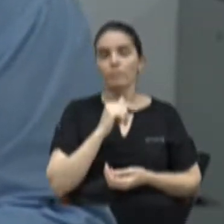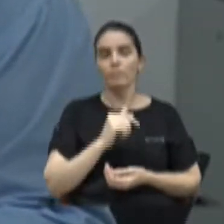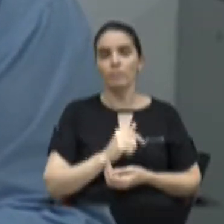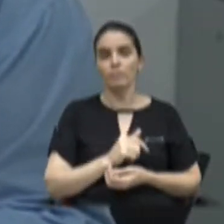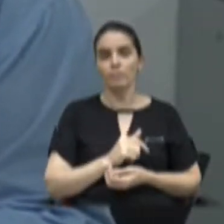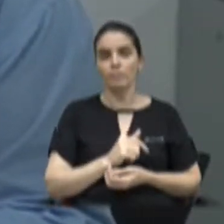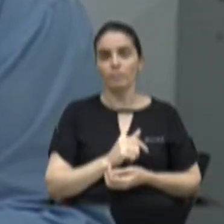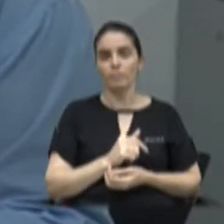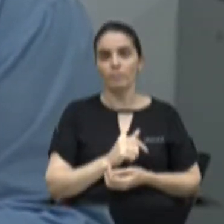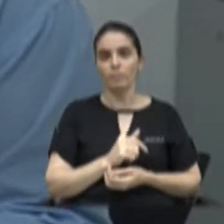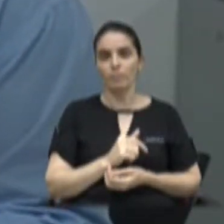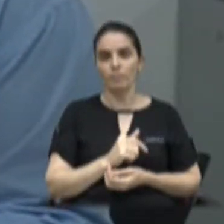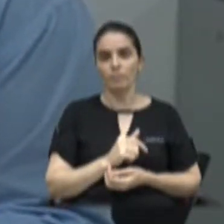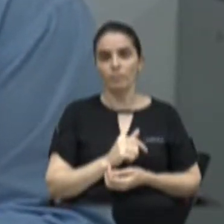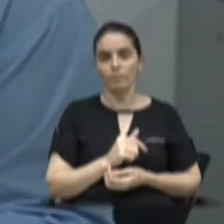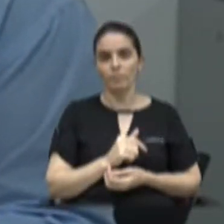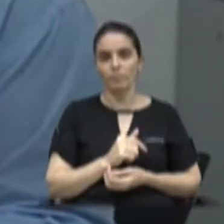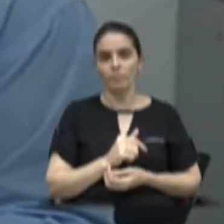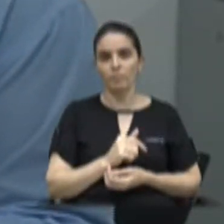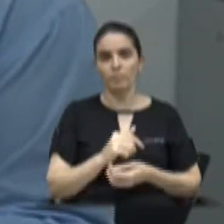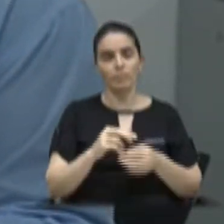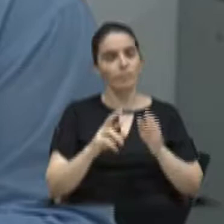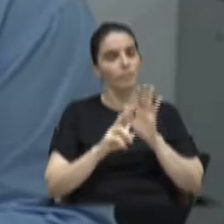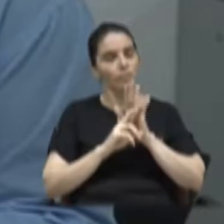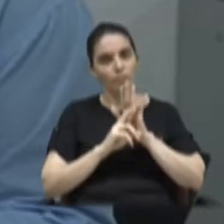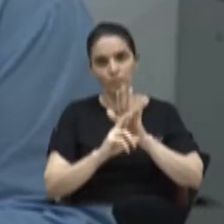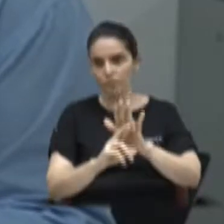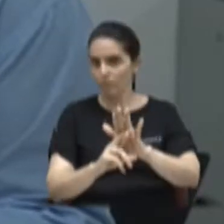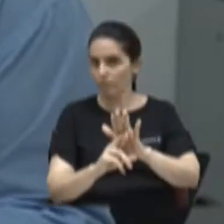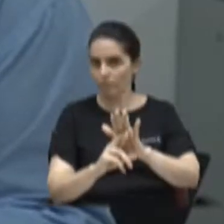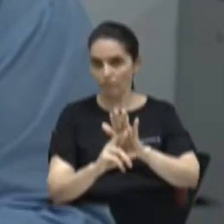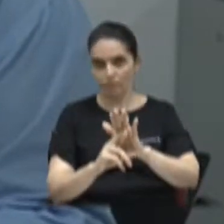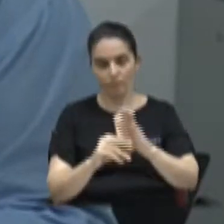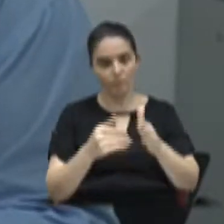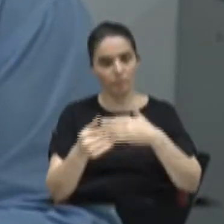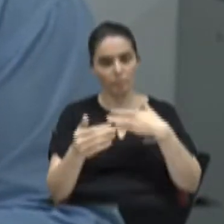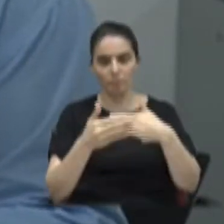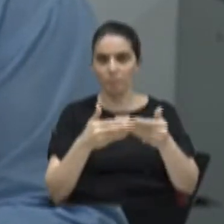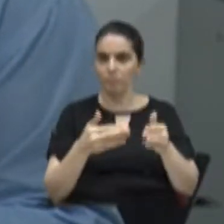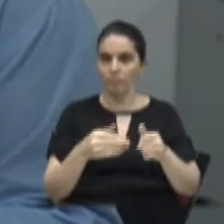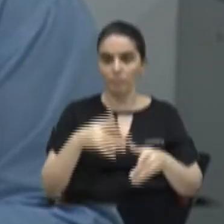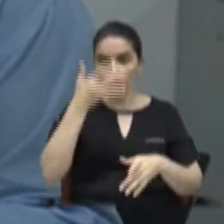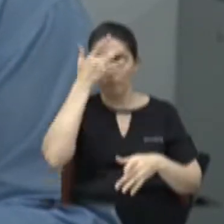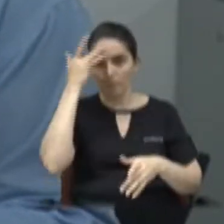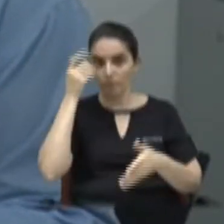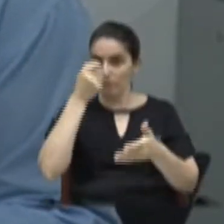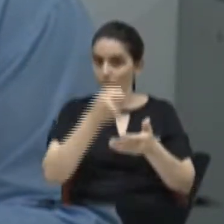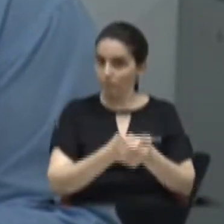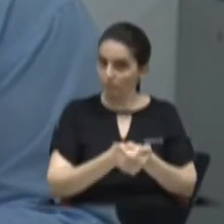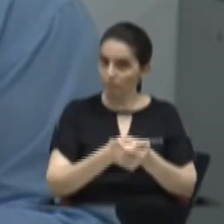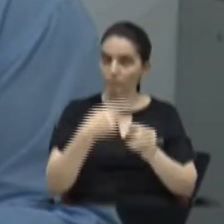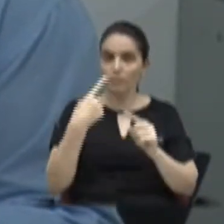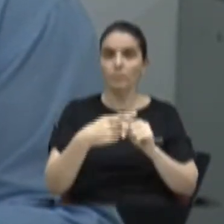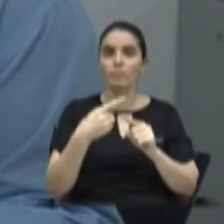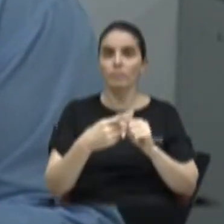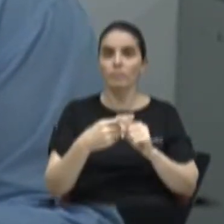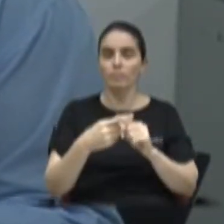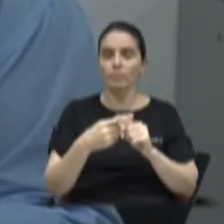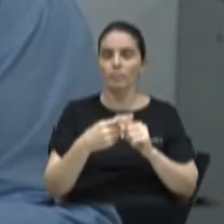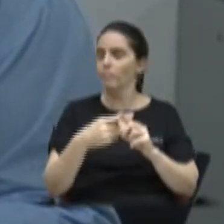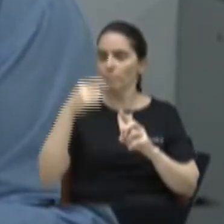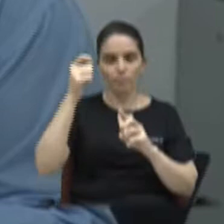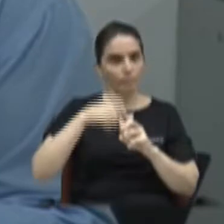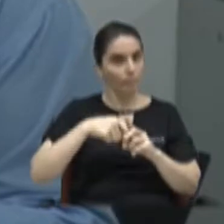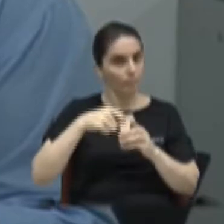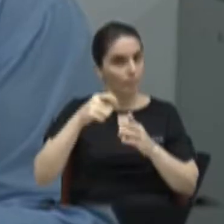A, que não representa a prestação de qualquer serviço ao consumidor, em decorrência do atraso no pagamento,